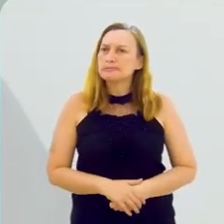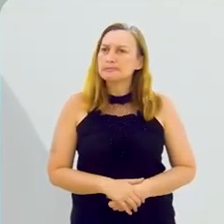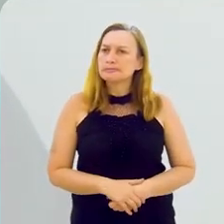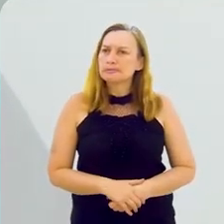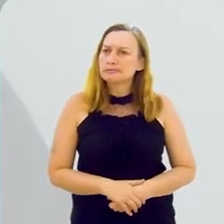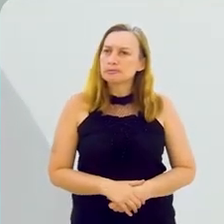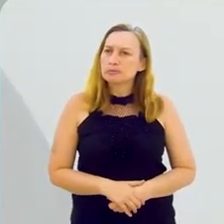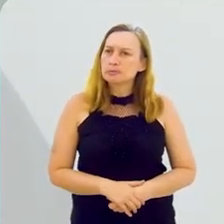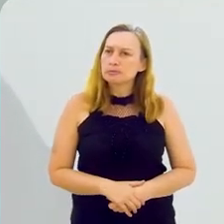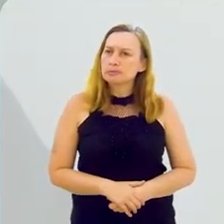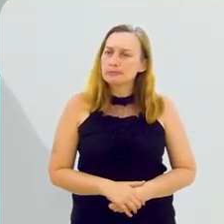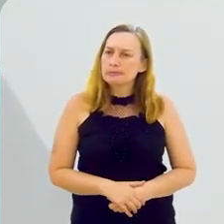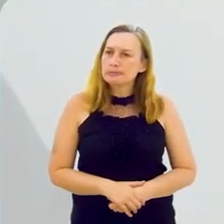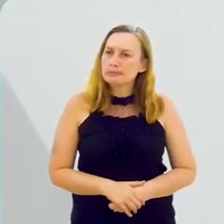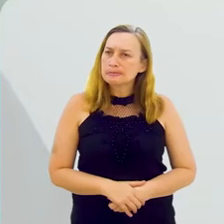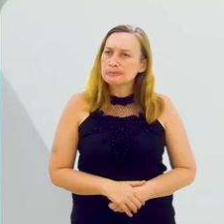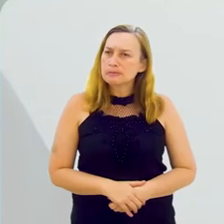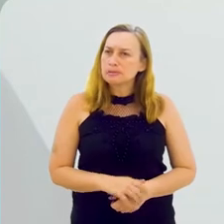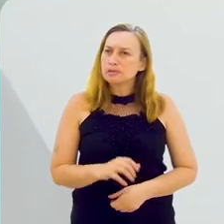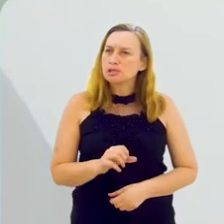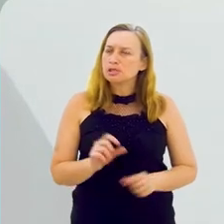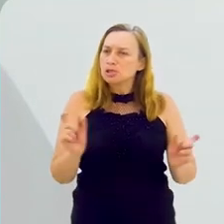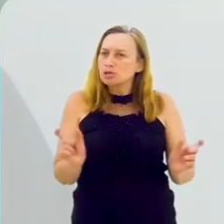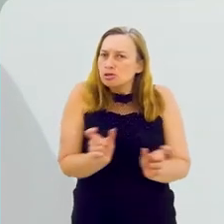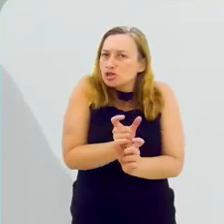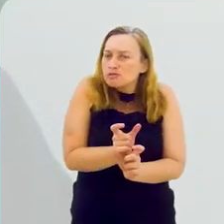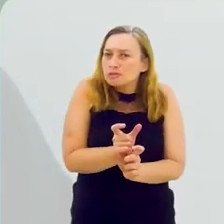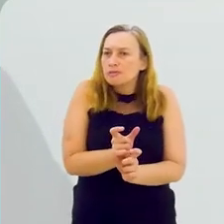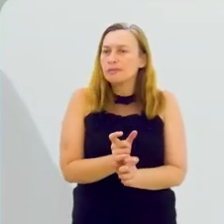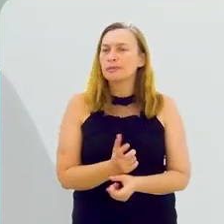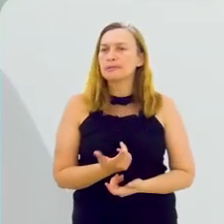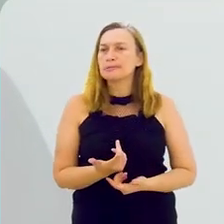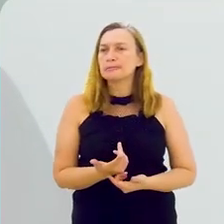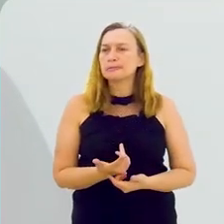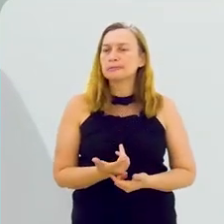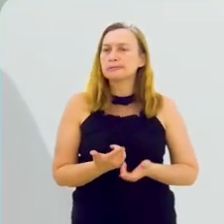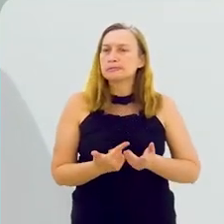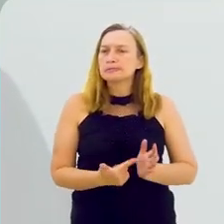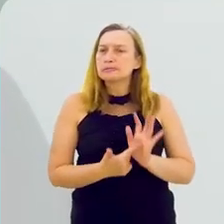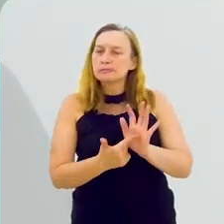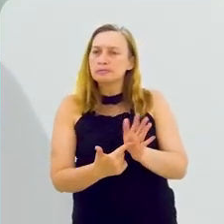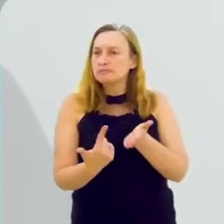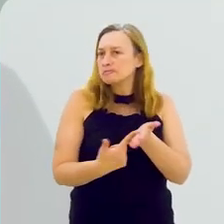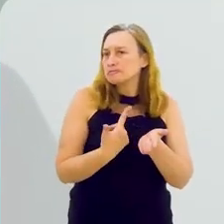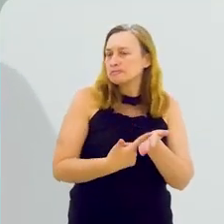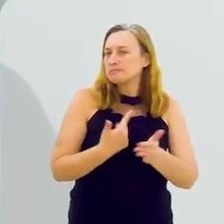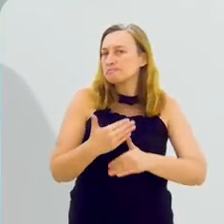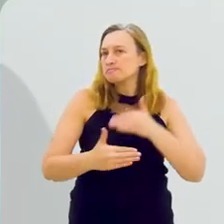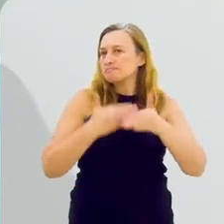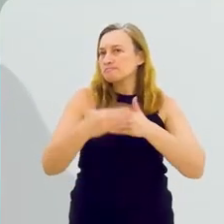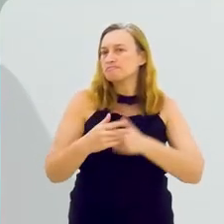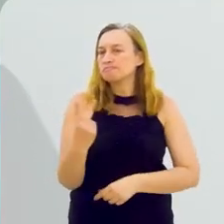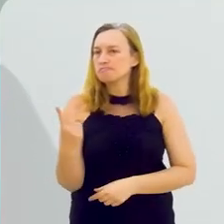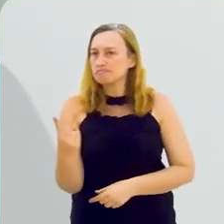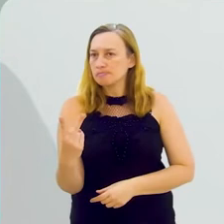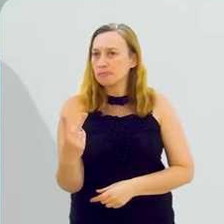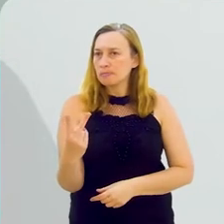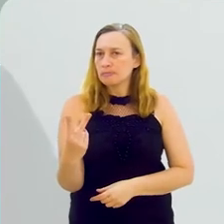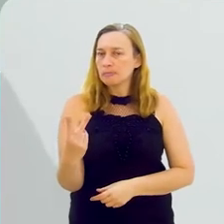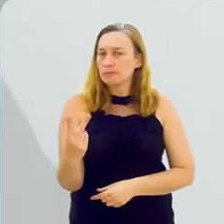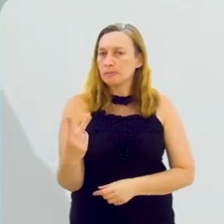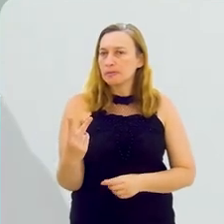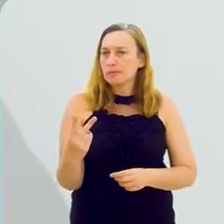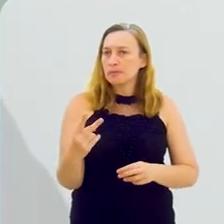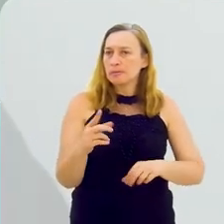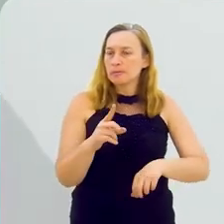experiências que podem ser um sinônimo dessa tendência que o livro aponta, né,